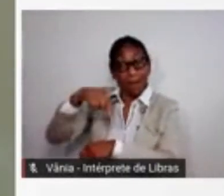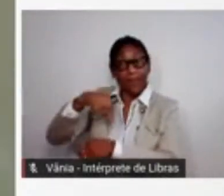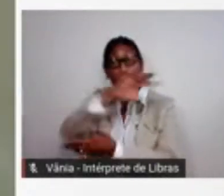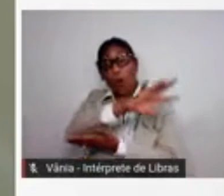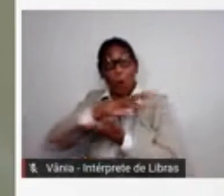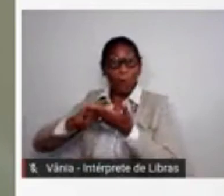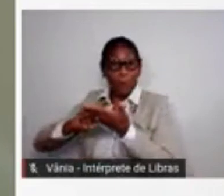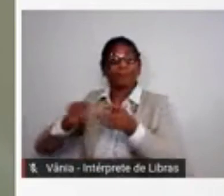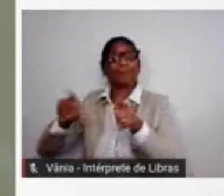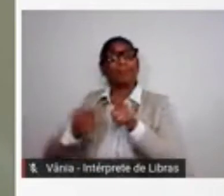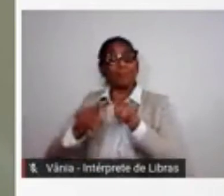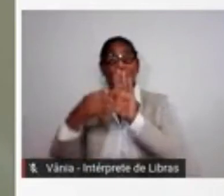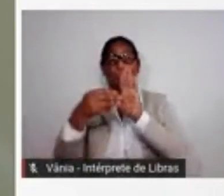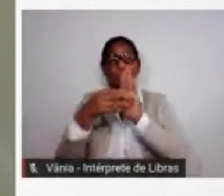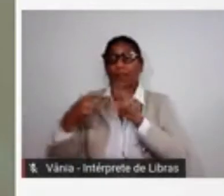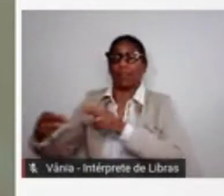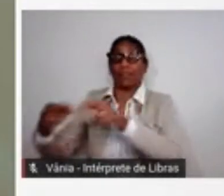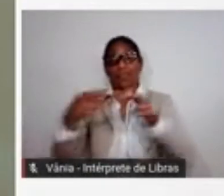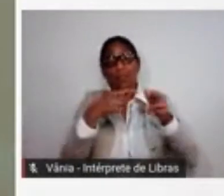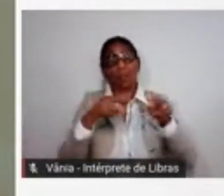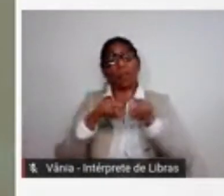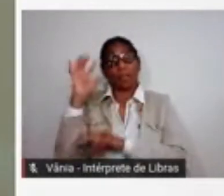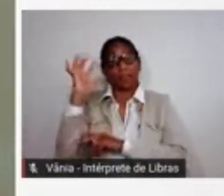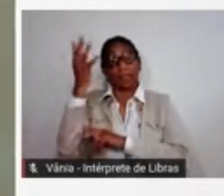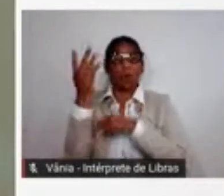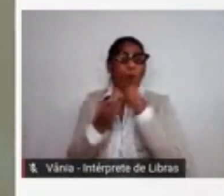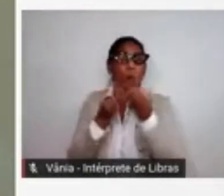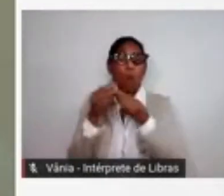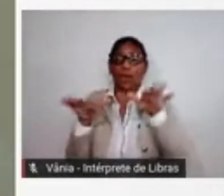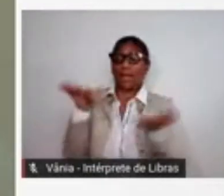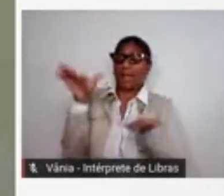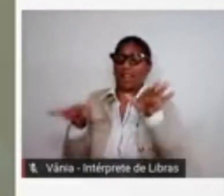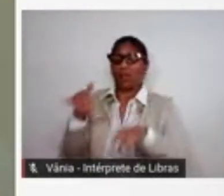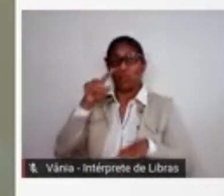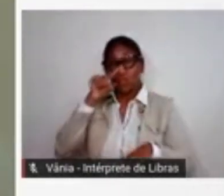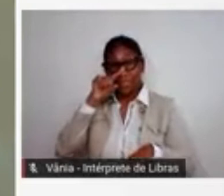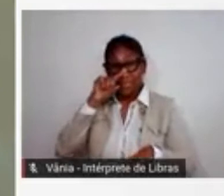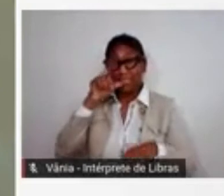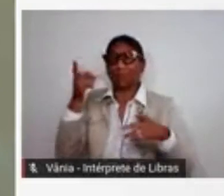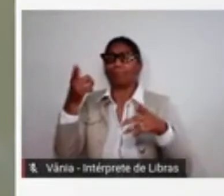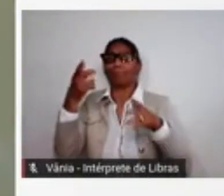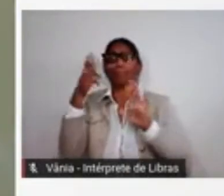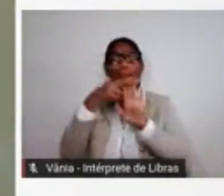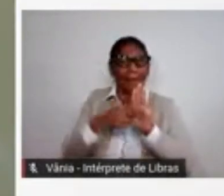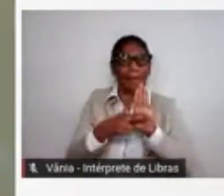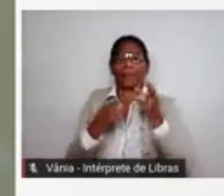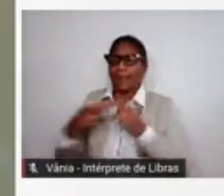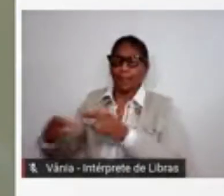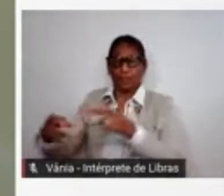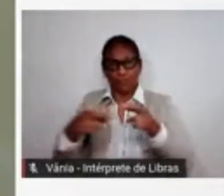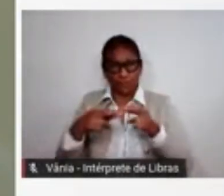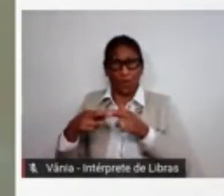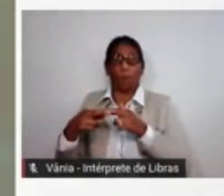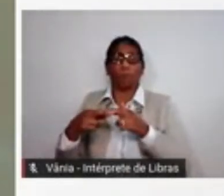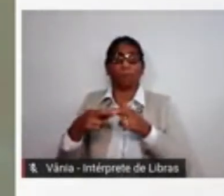do Sul para regionalizar e definir níveis de risco das regiões para